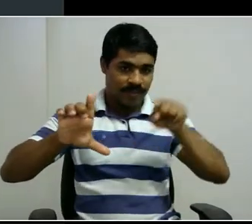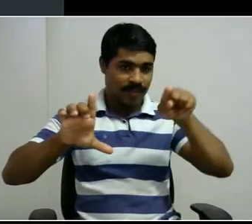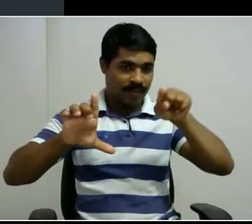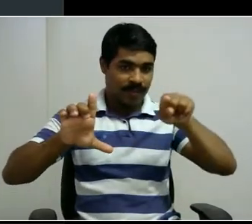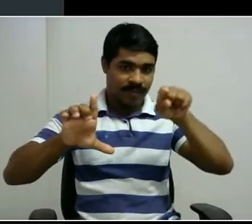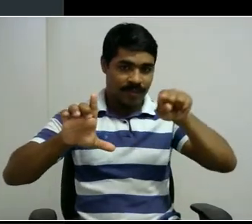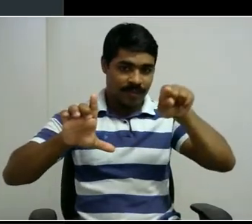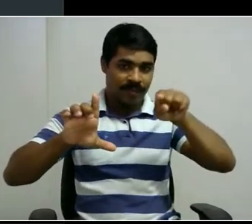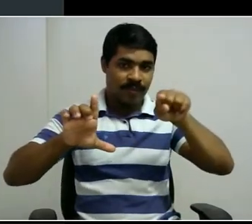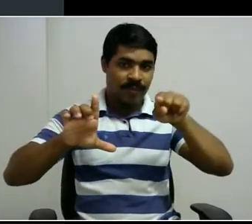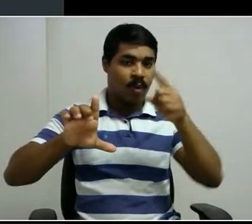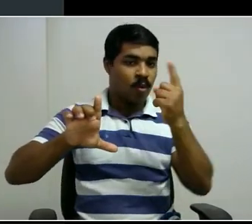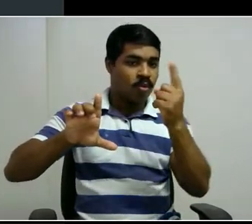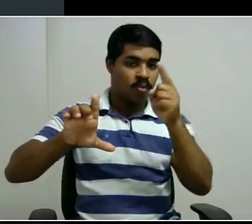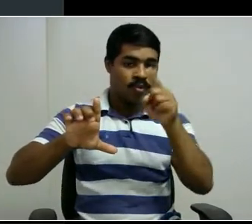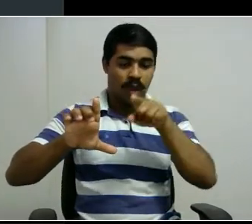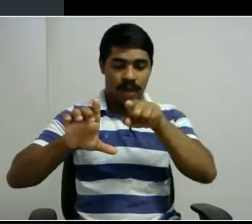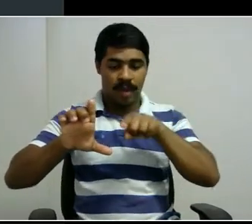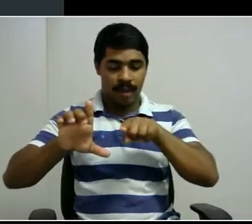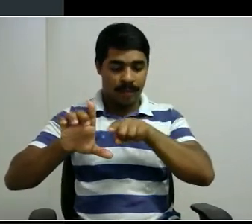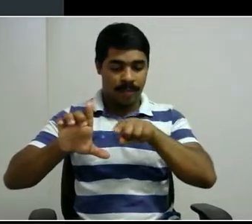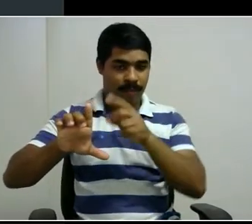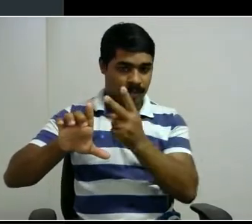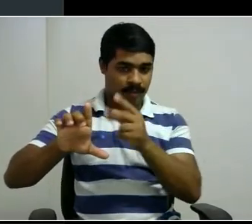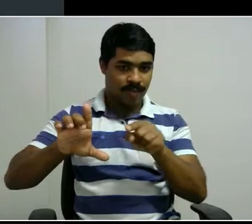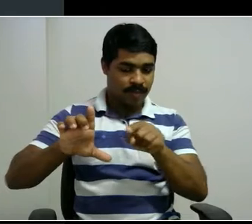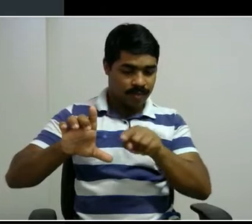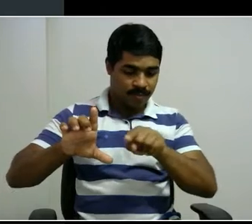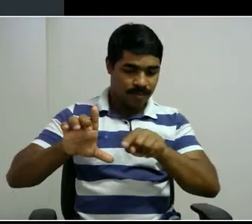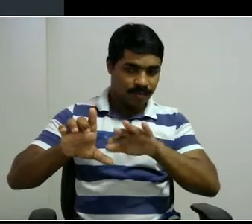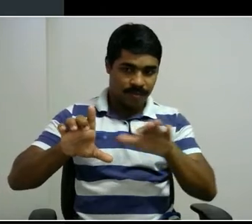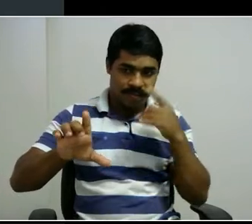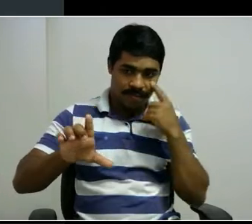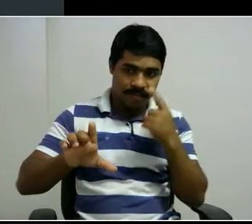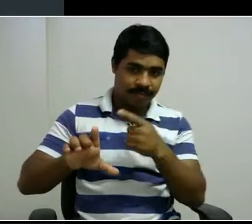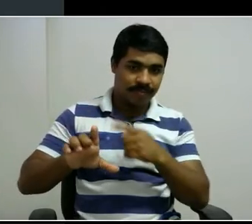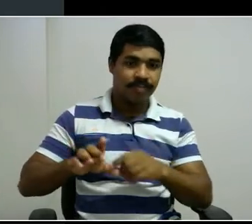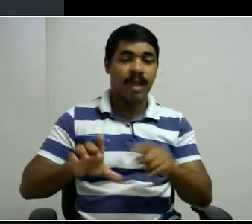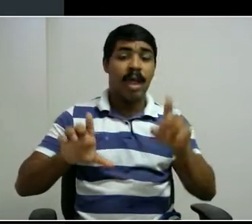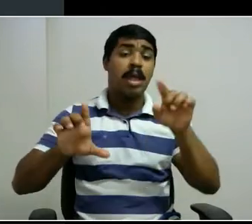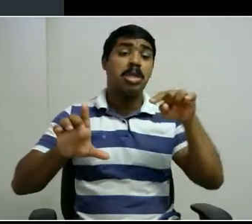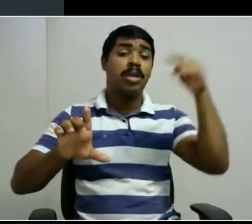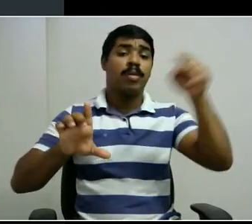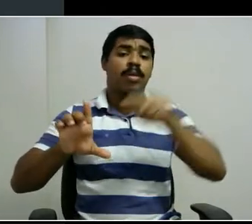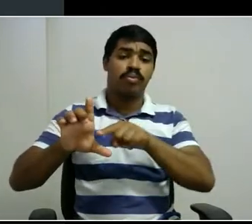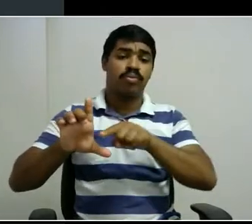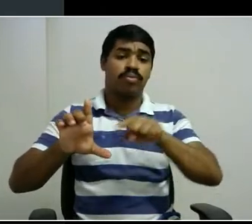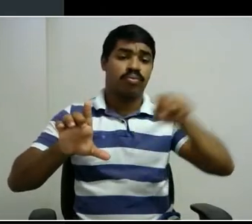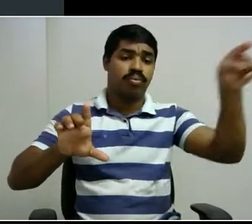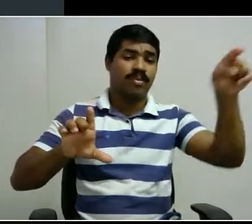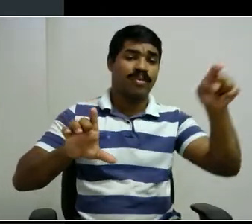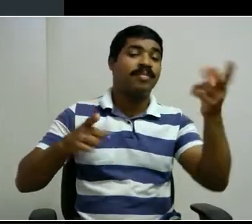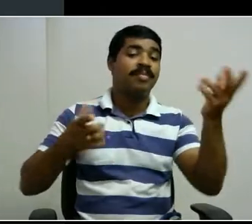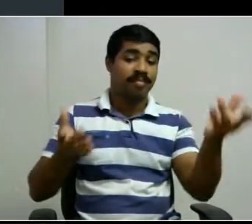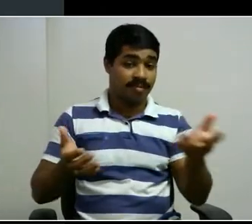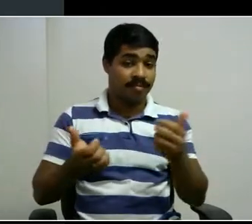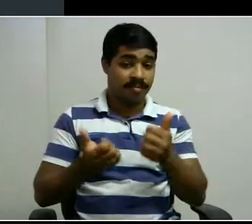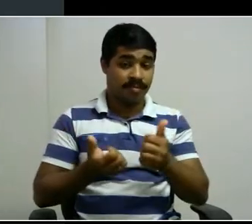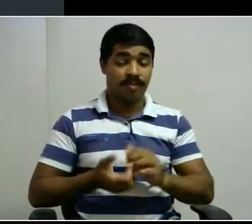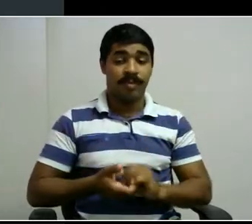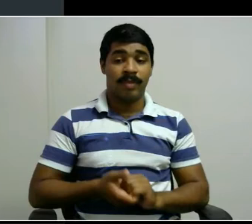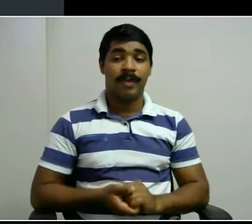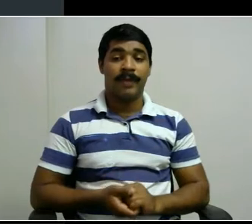no eixo y você vai marcar no ponto menos 2, aqui embaixo. Ó. E depois você só vai ligar esses dois pontos, porque ele é uma reta, né? Então, para você